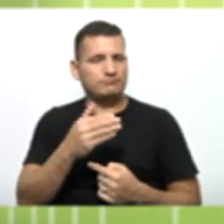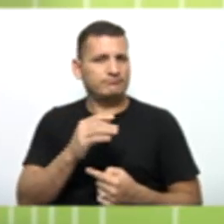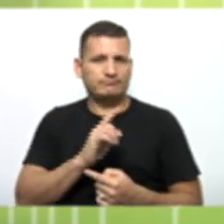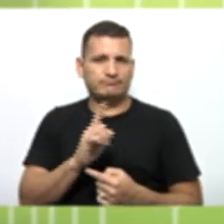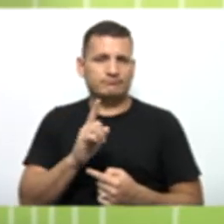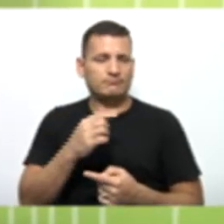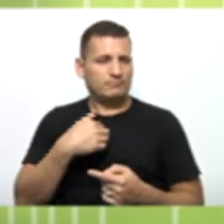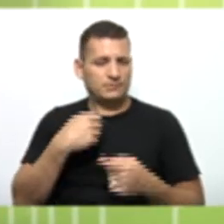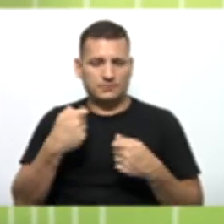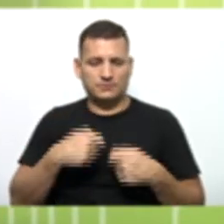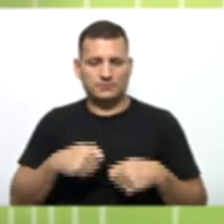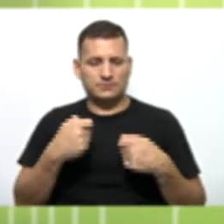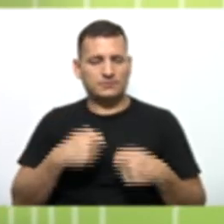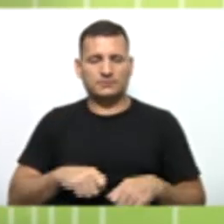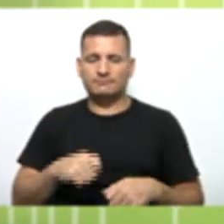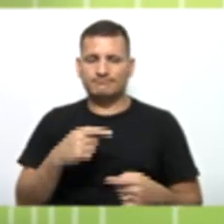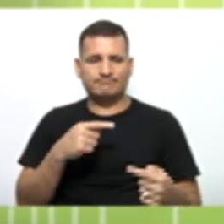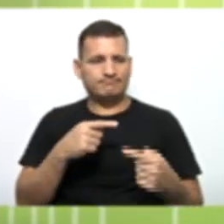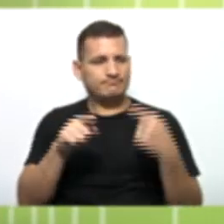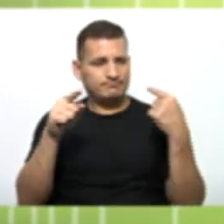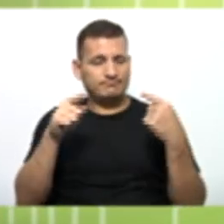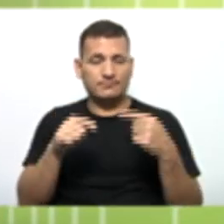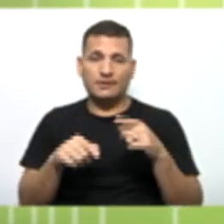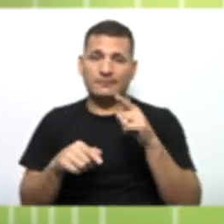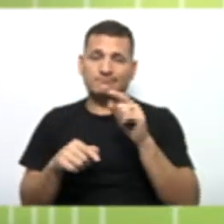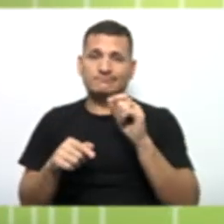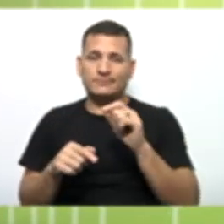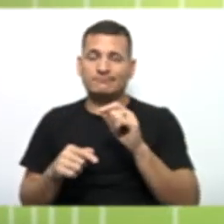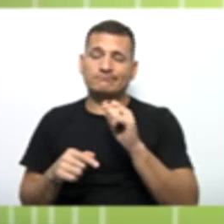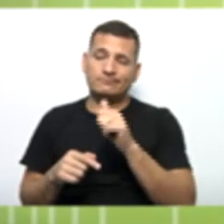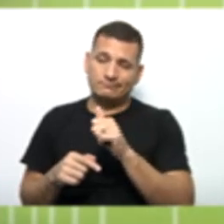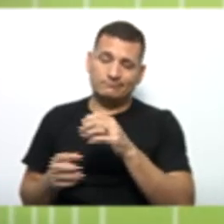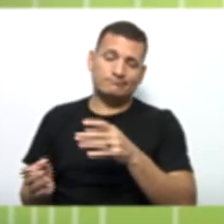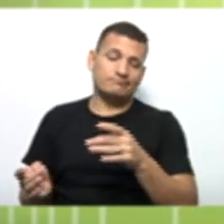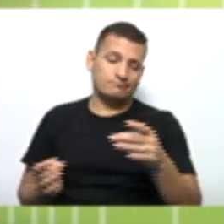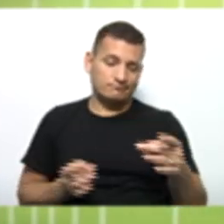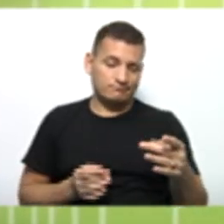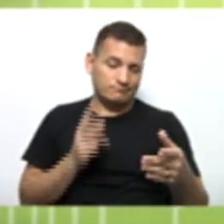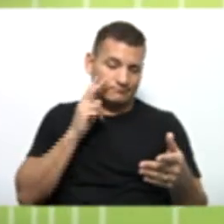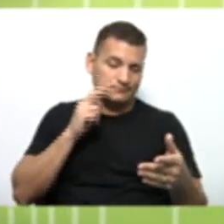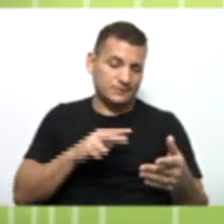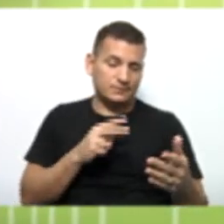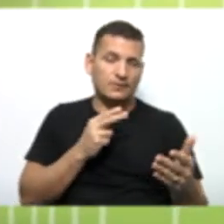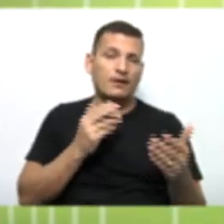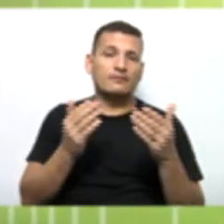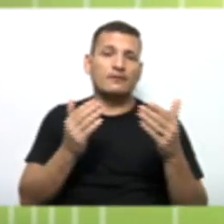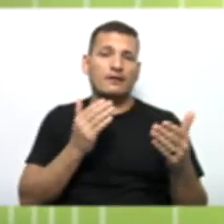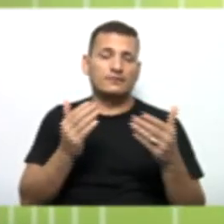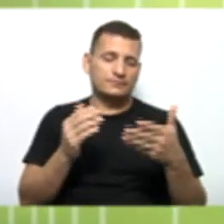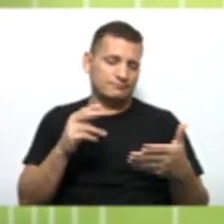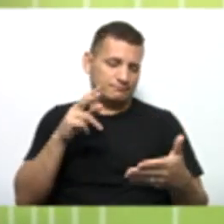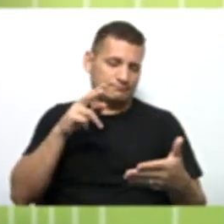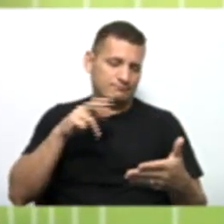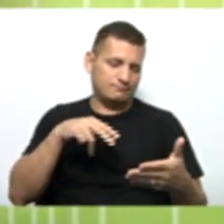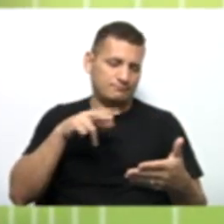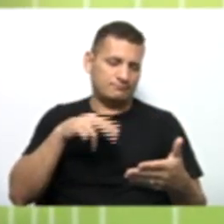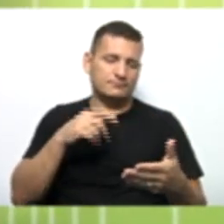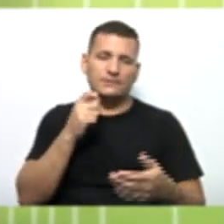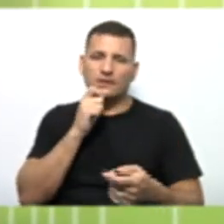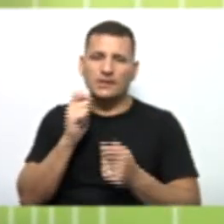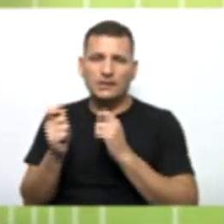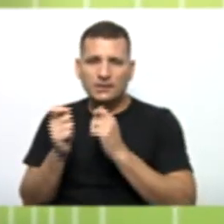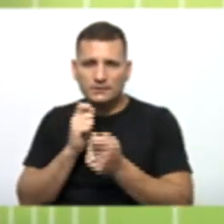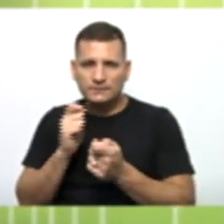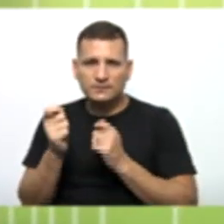minha necessidade. Aí você vai voltar lá para o seu projeto e vamos ver lá na análise de requisitos, né? Na fase de